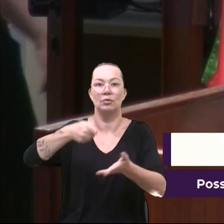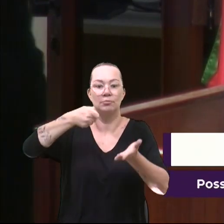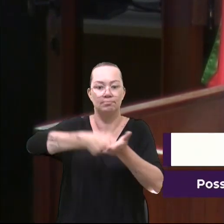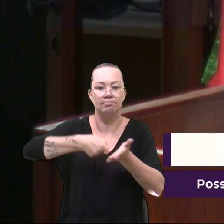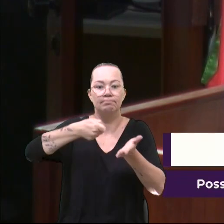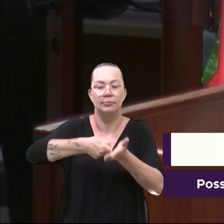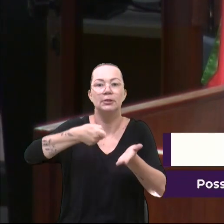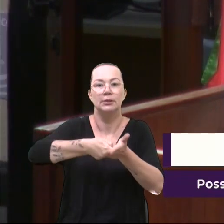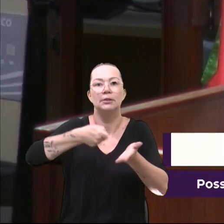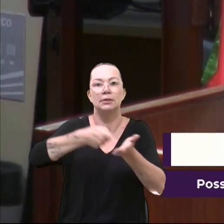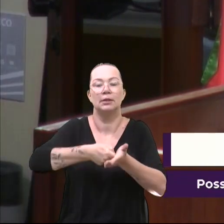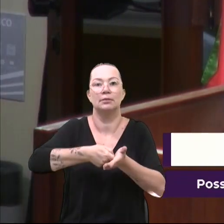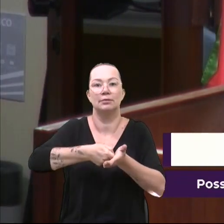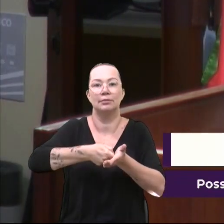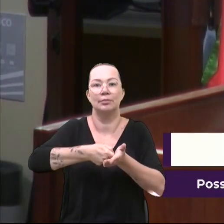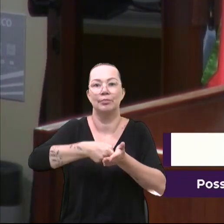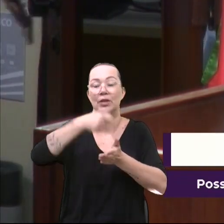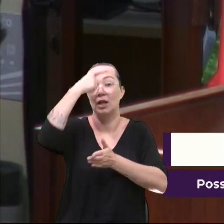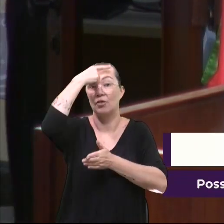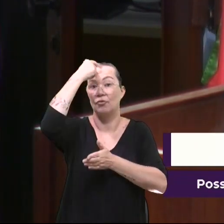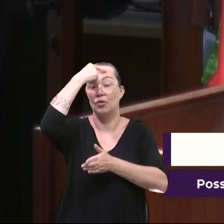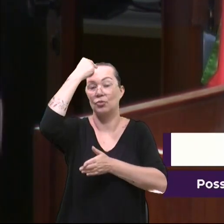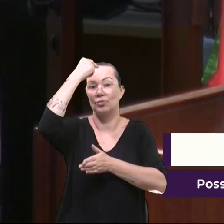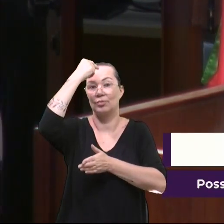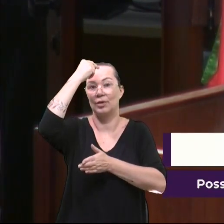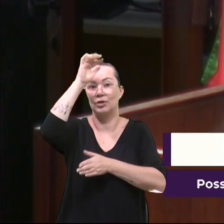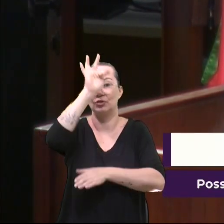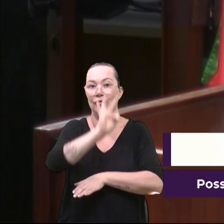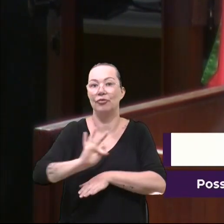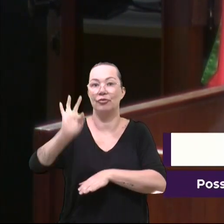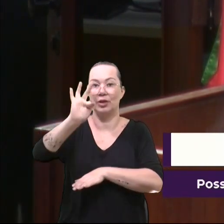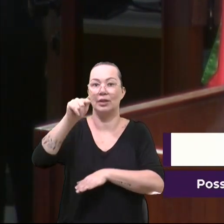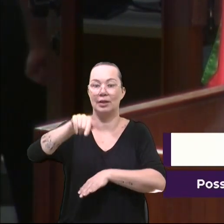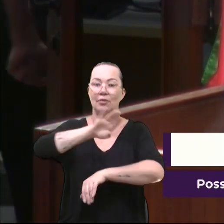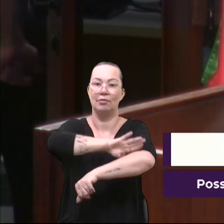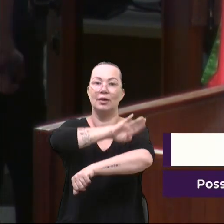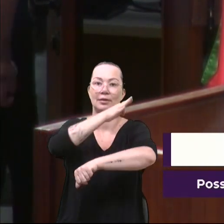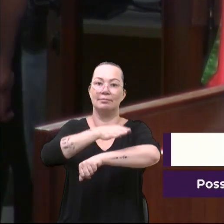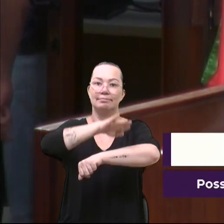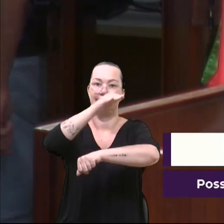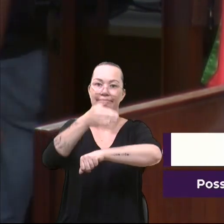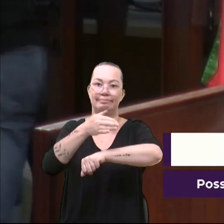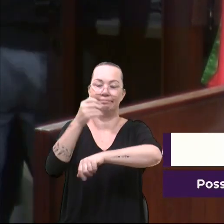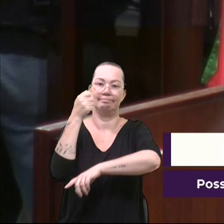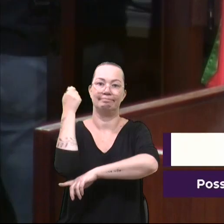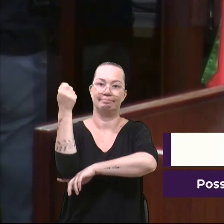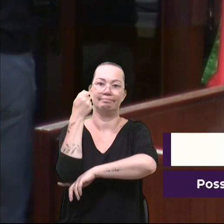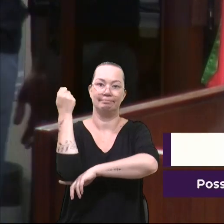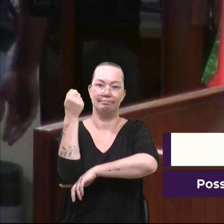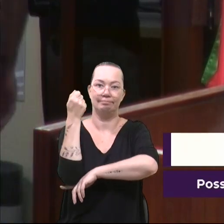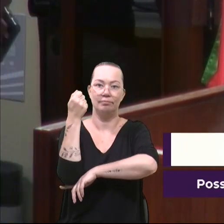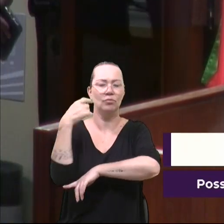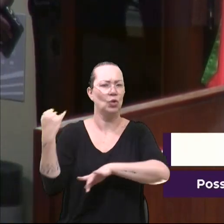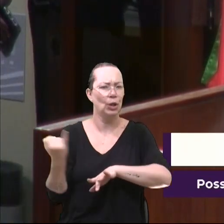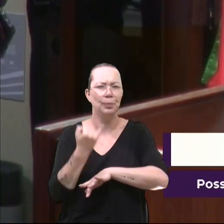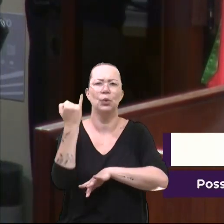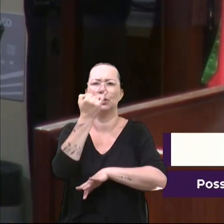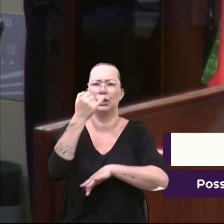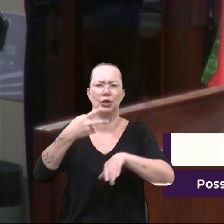Universidade Federal da Serra Gaúcha. Uma agenda importante, com representação de